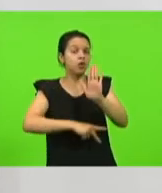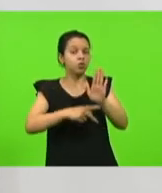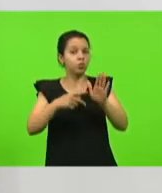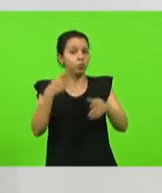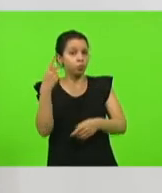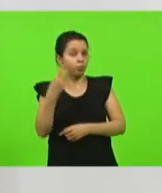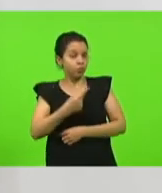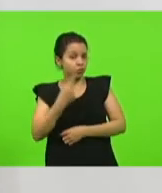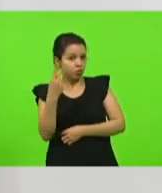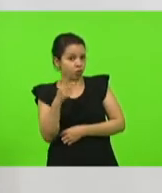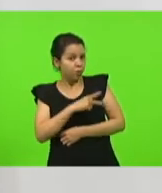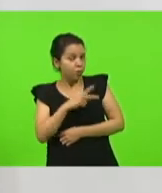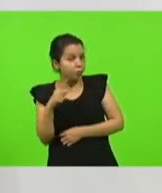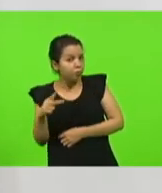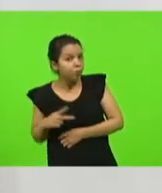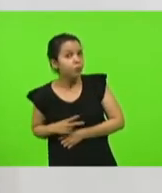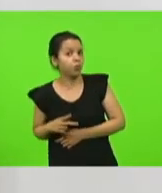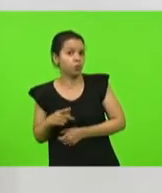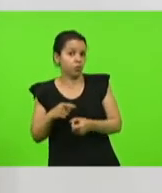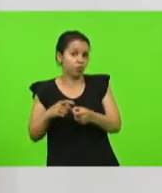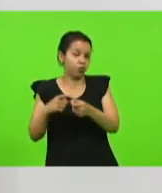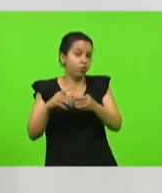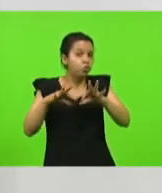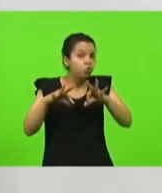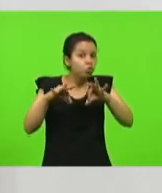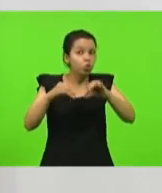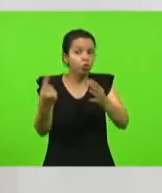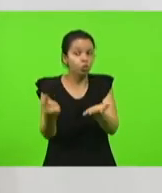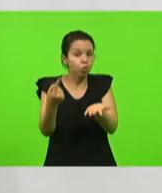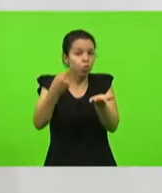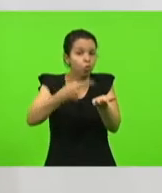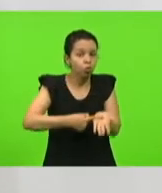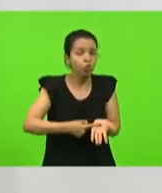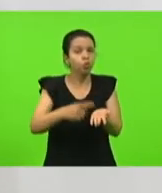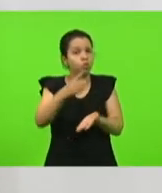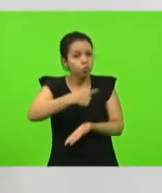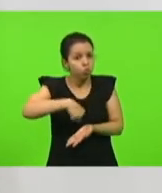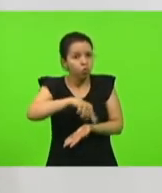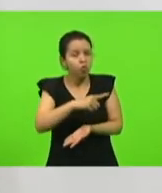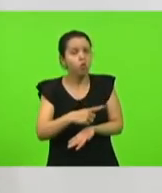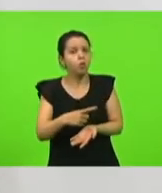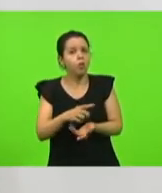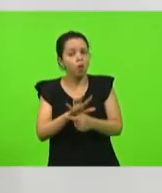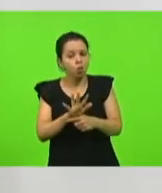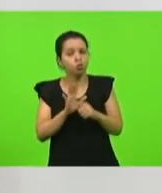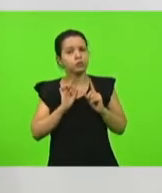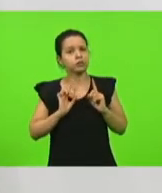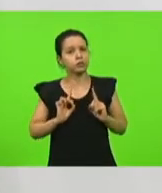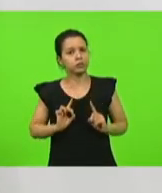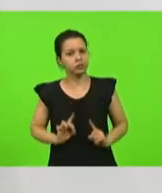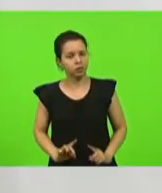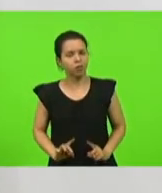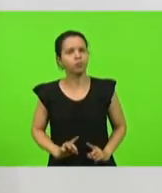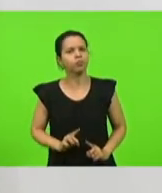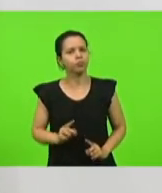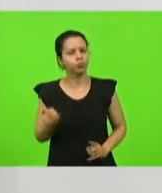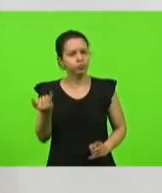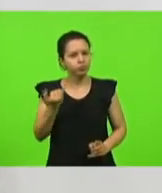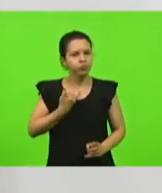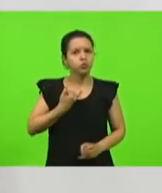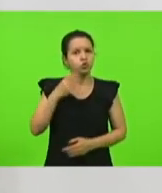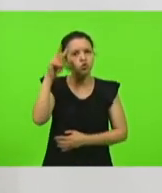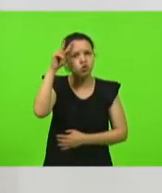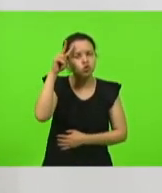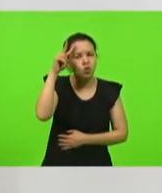pública, envolvendo todos que estão comprometidos, para que nós possamos dar dignidade. Eu soube de uma